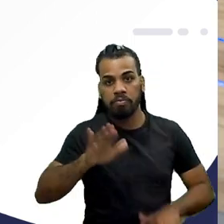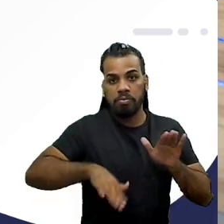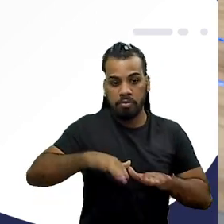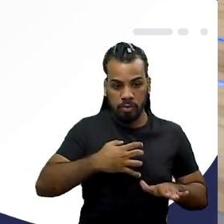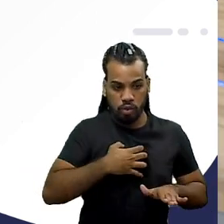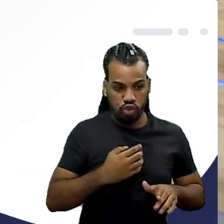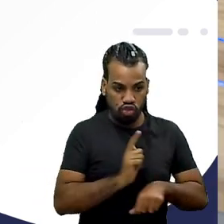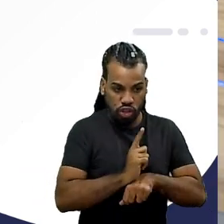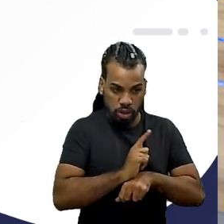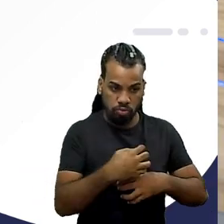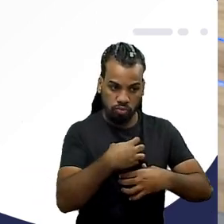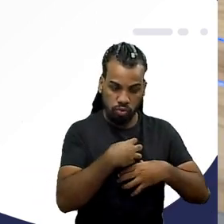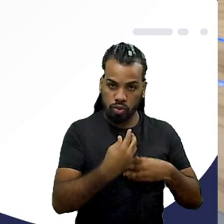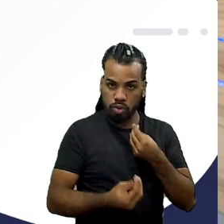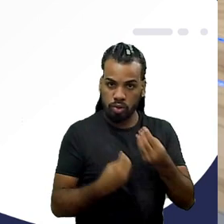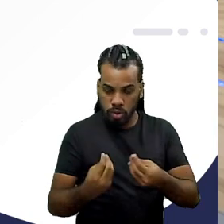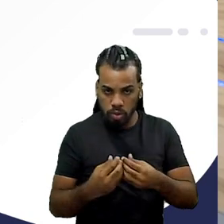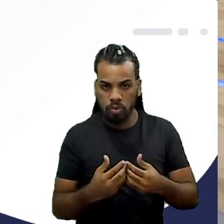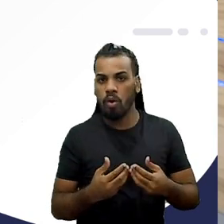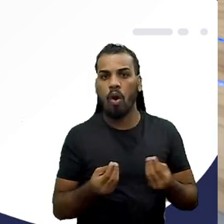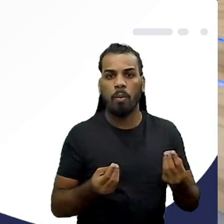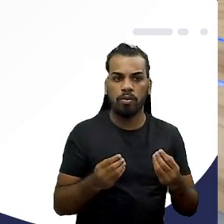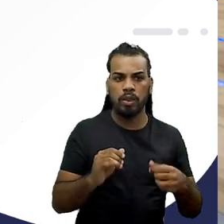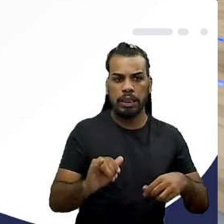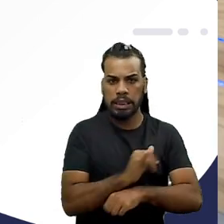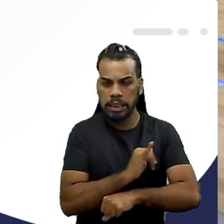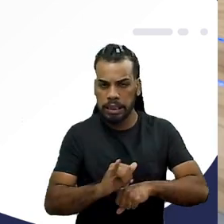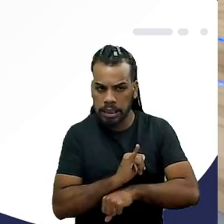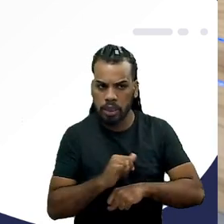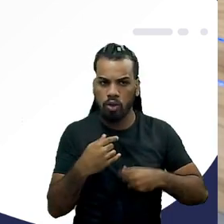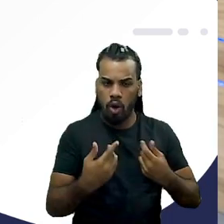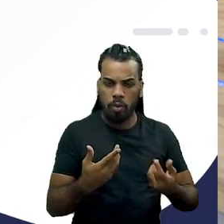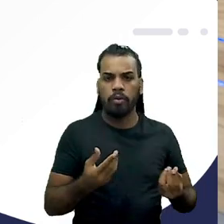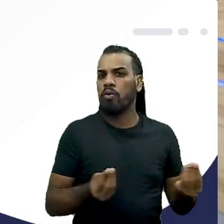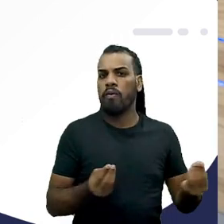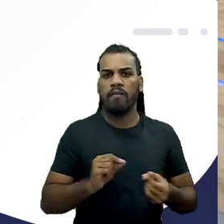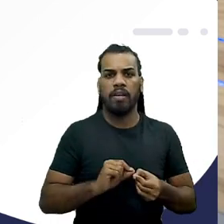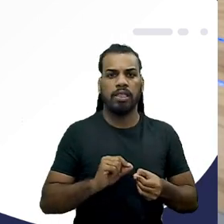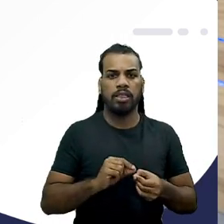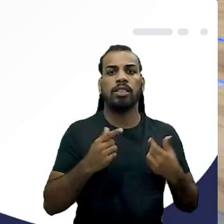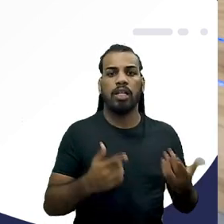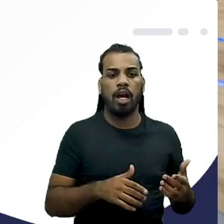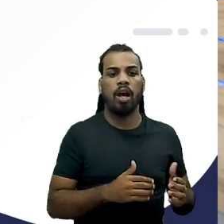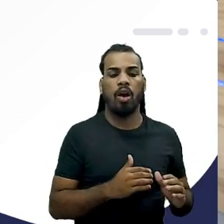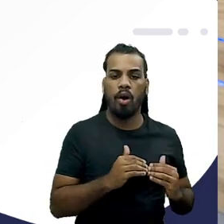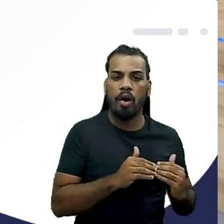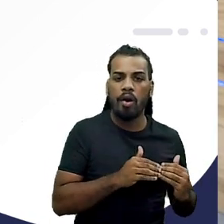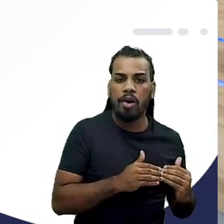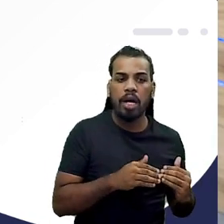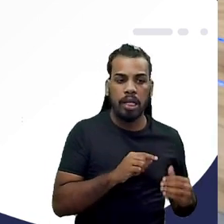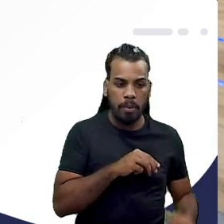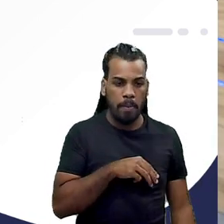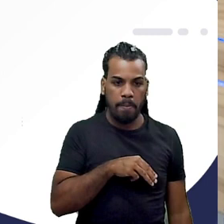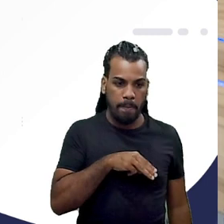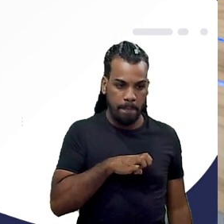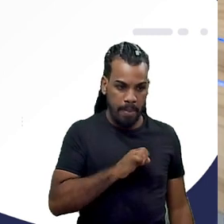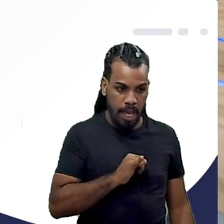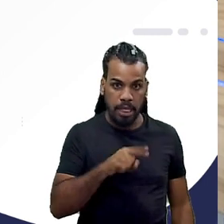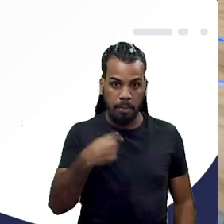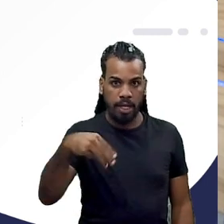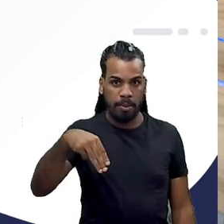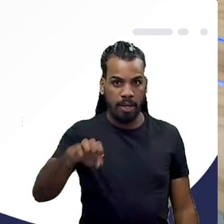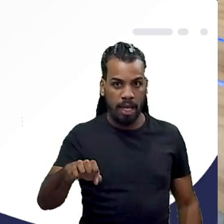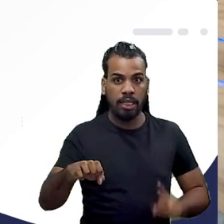de gestão, sua visão de negócio, o seu desenvolvimento enquanto empreendedor. Você pode começar como MEI, daqui a pouco uma ME,